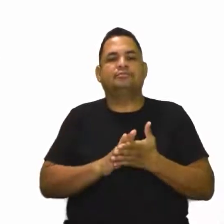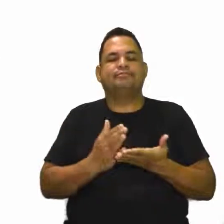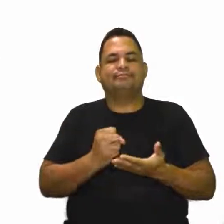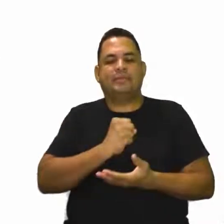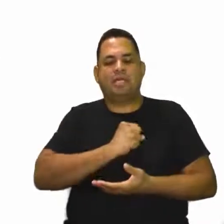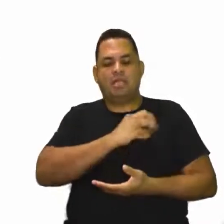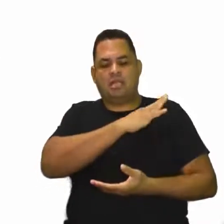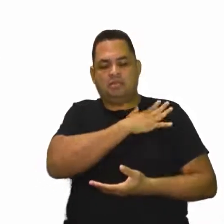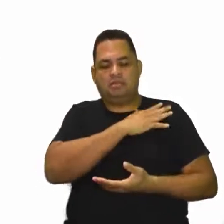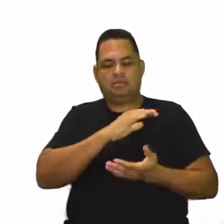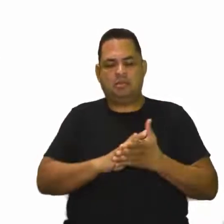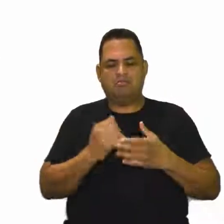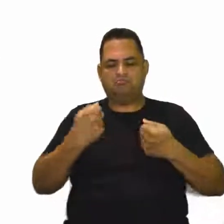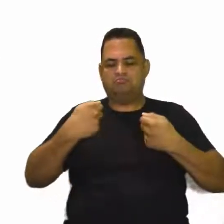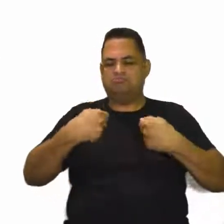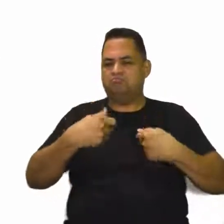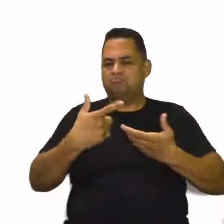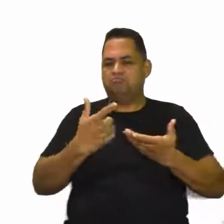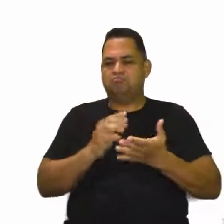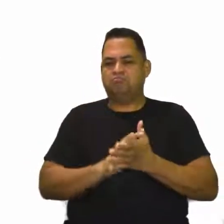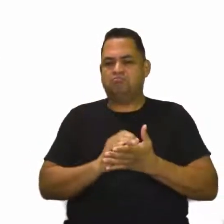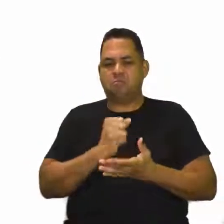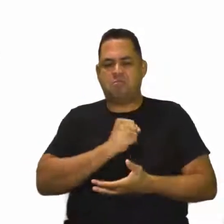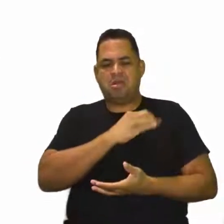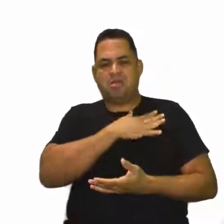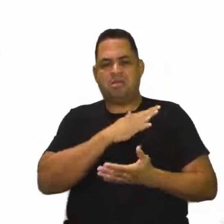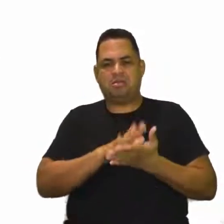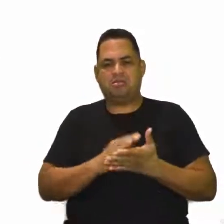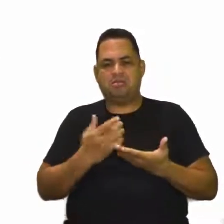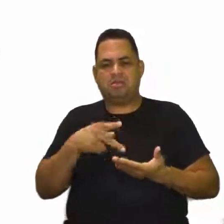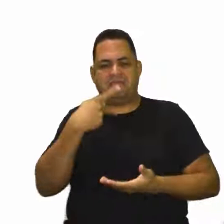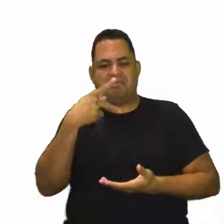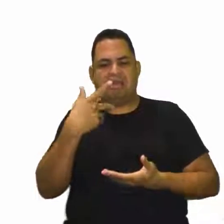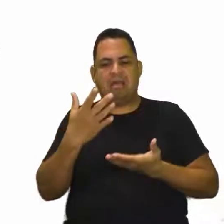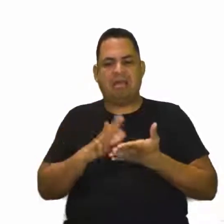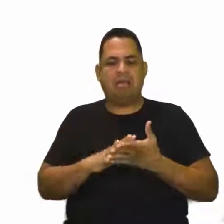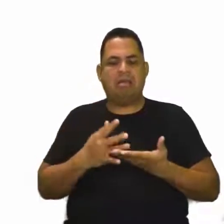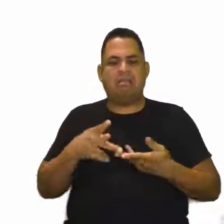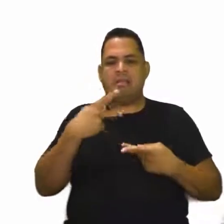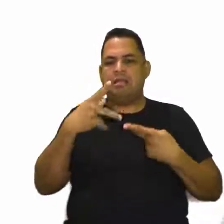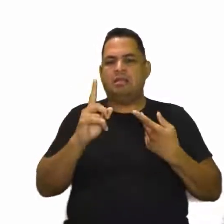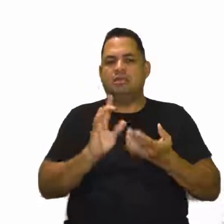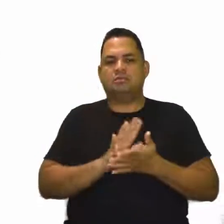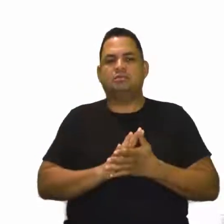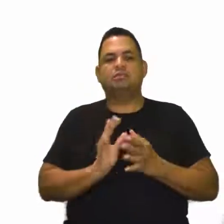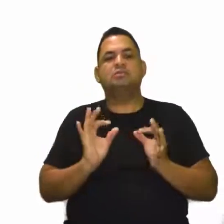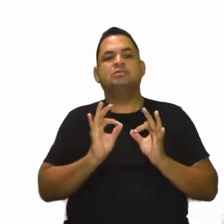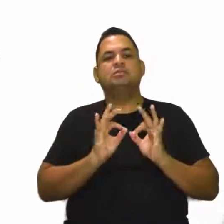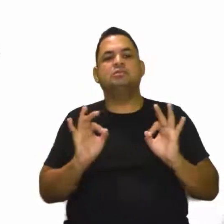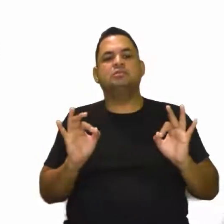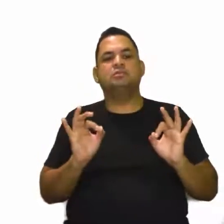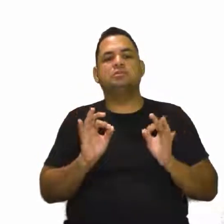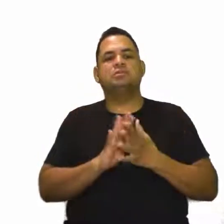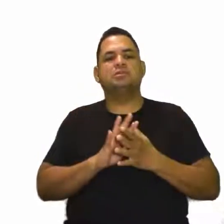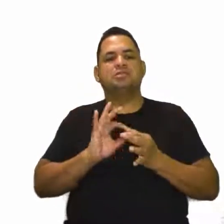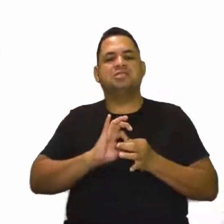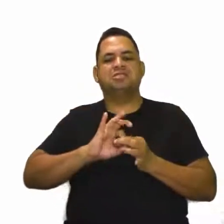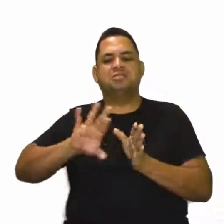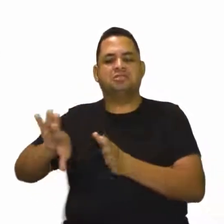tem uma postura militar. Tu acha que eu vou ficar batendo cabeça com isso? Ele simplesmente